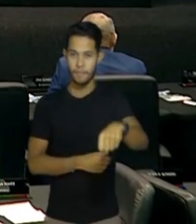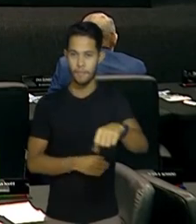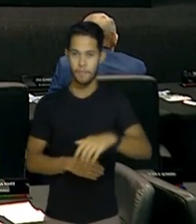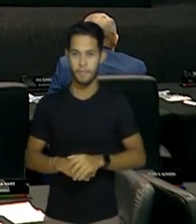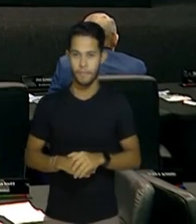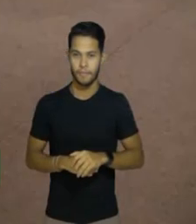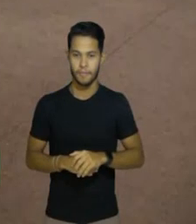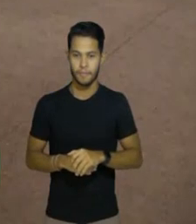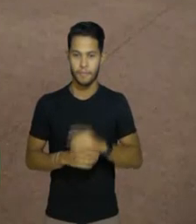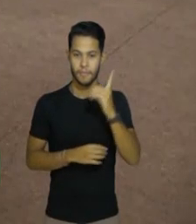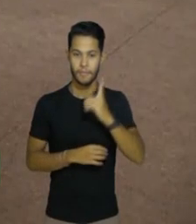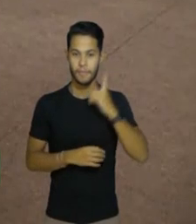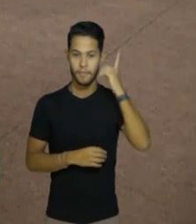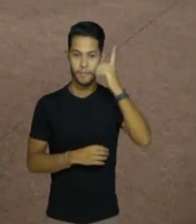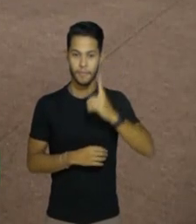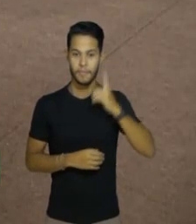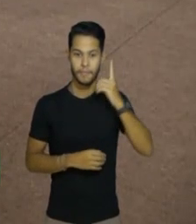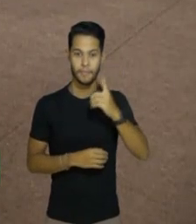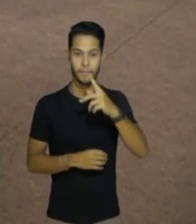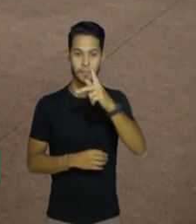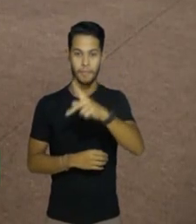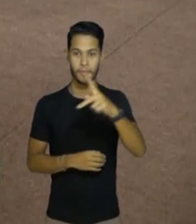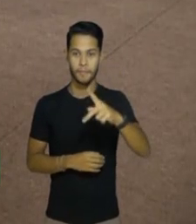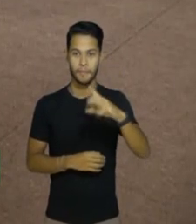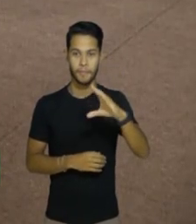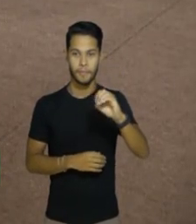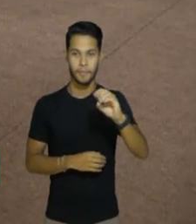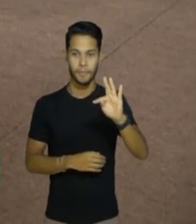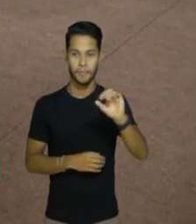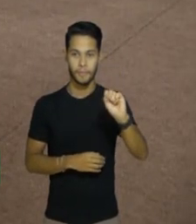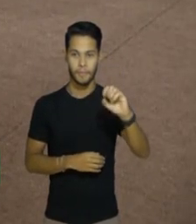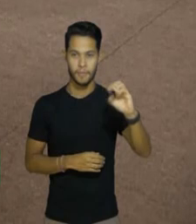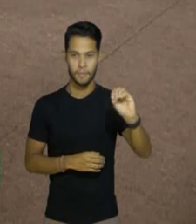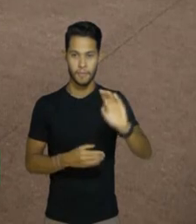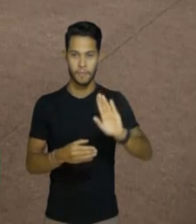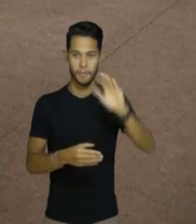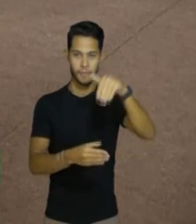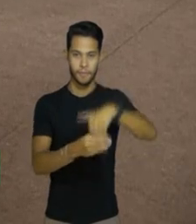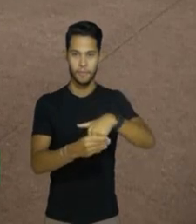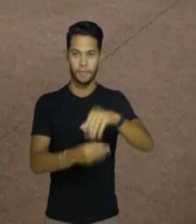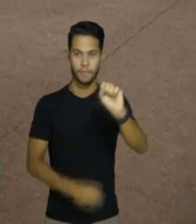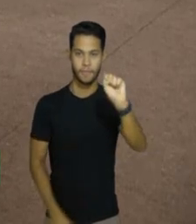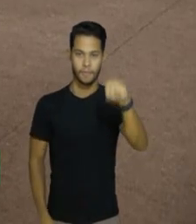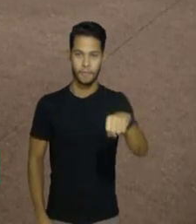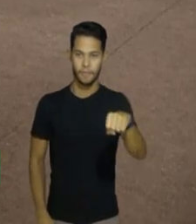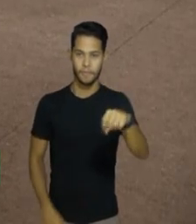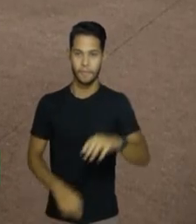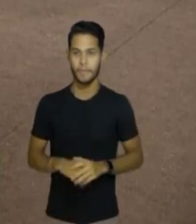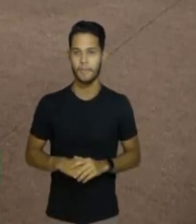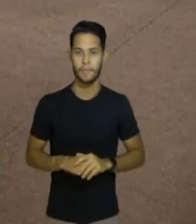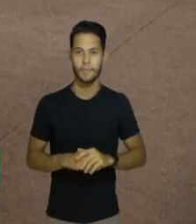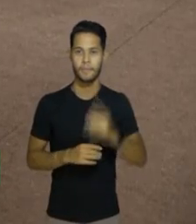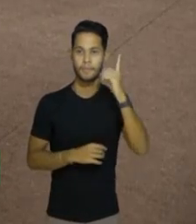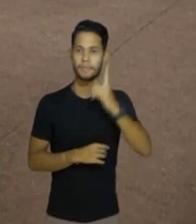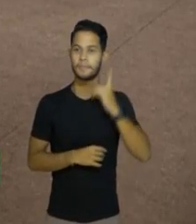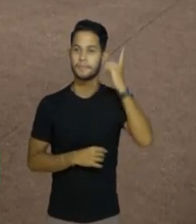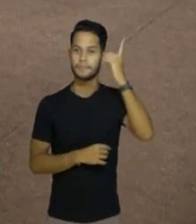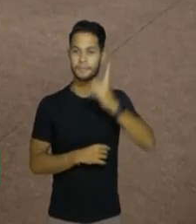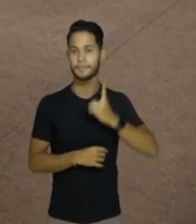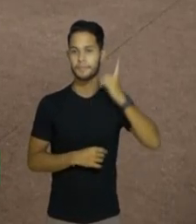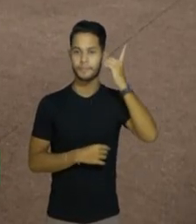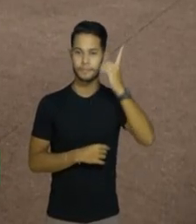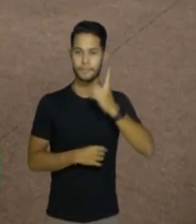Colasso? Deputado Pepe Colasso vota sim. Como vota deputado...